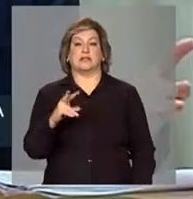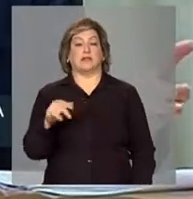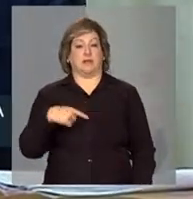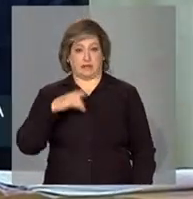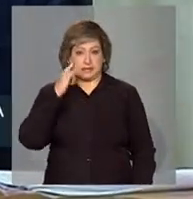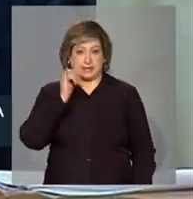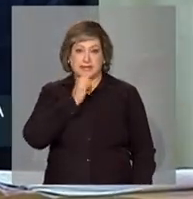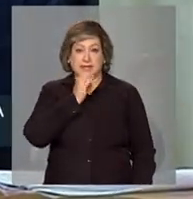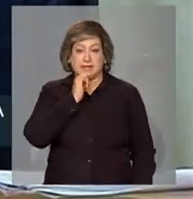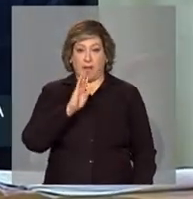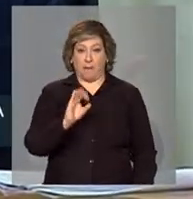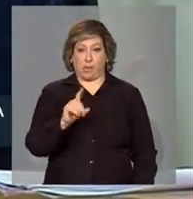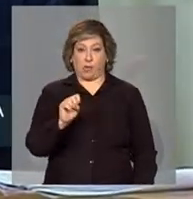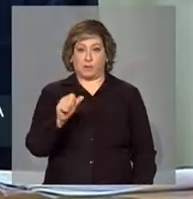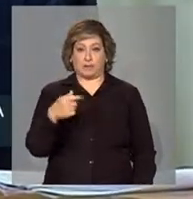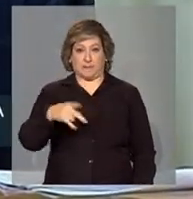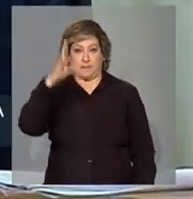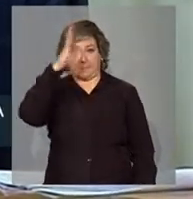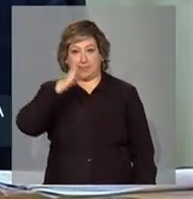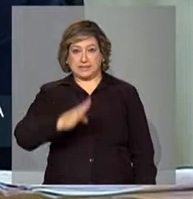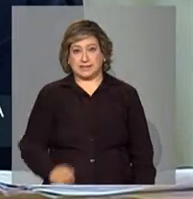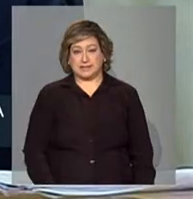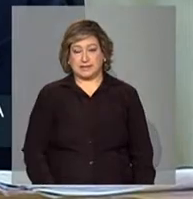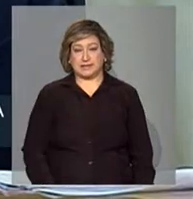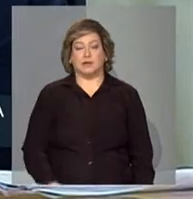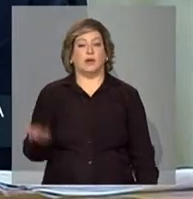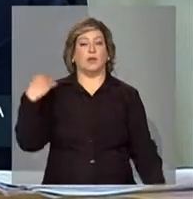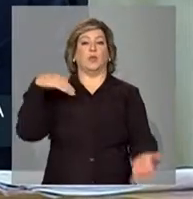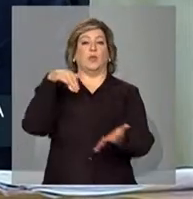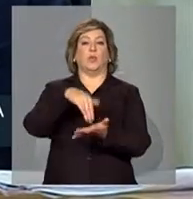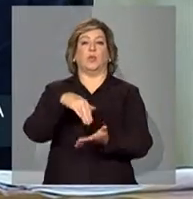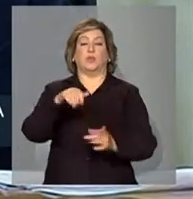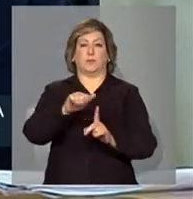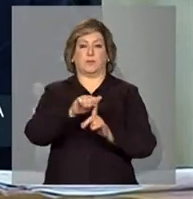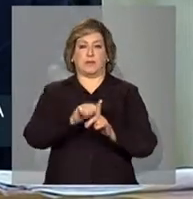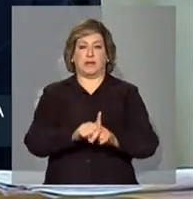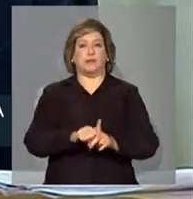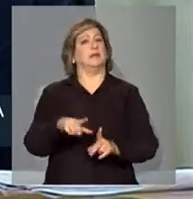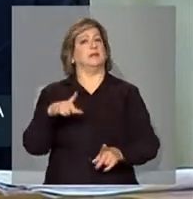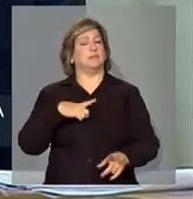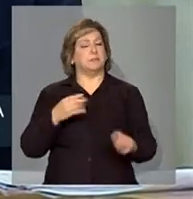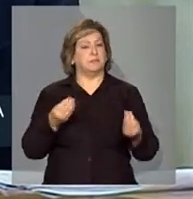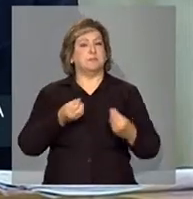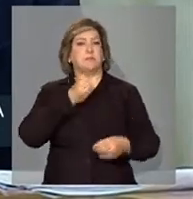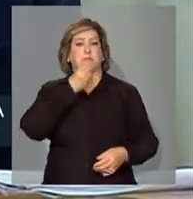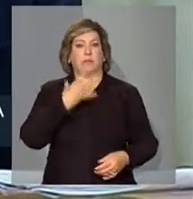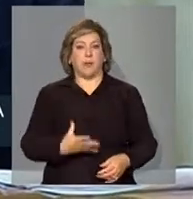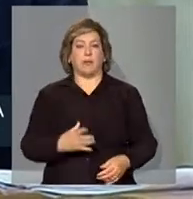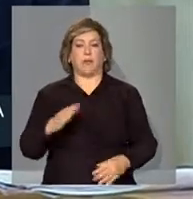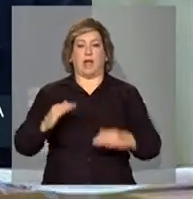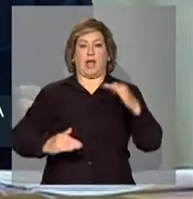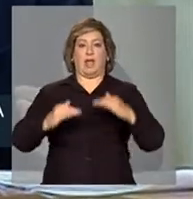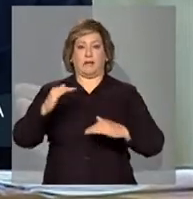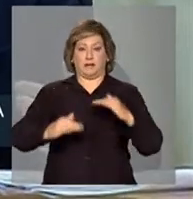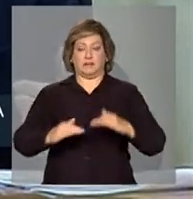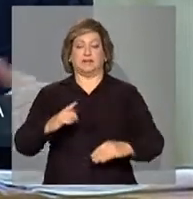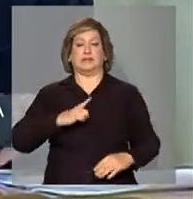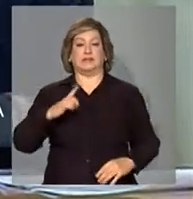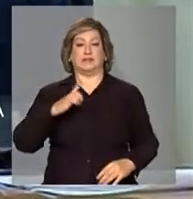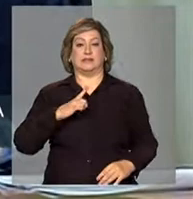bolsa a bolsa brasileira principalmente no último mês teve um comportamento muito bom em alguns momentos até